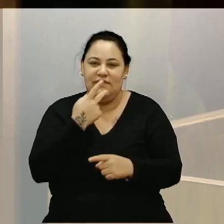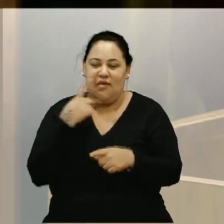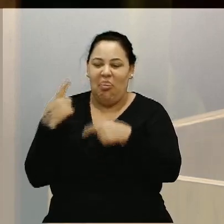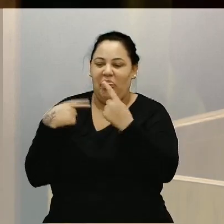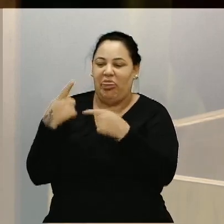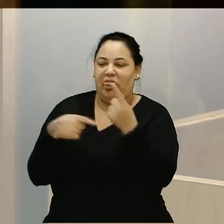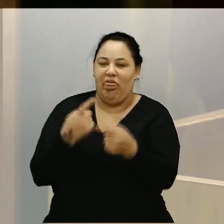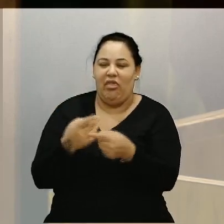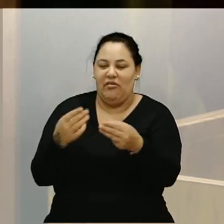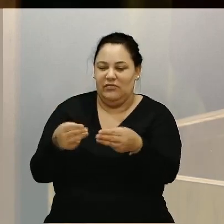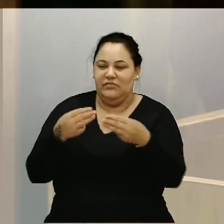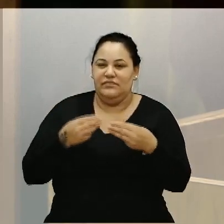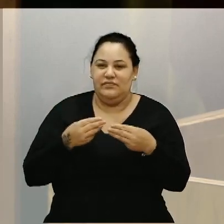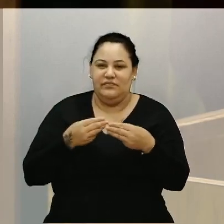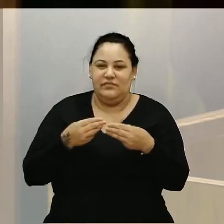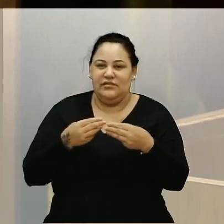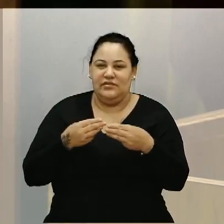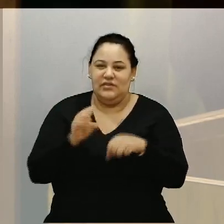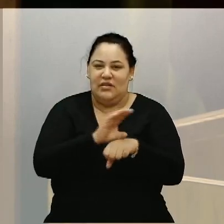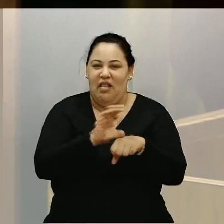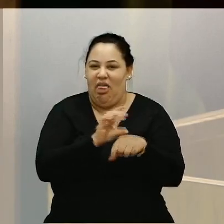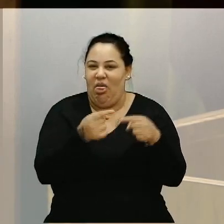emenda inconstitucional.